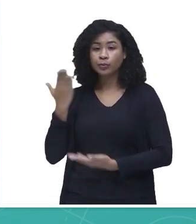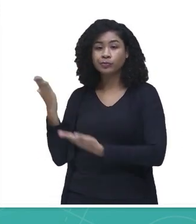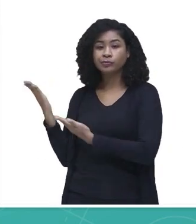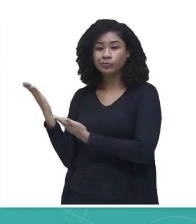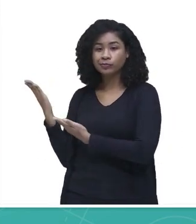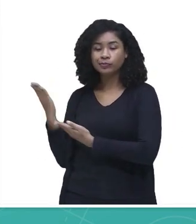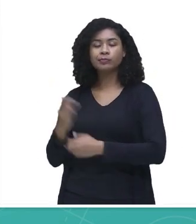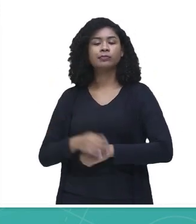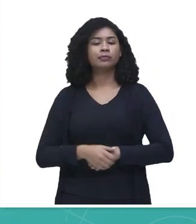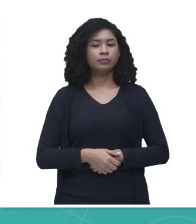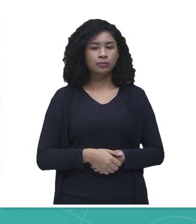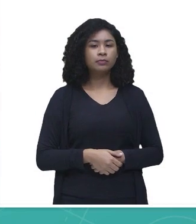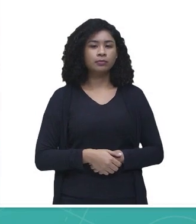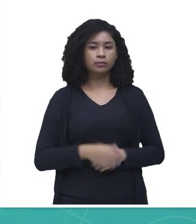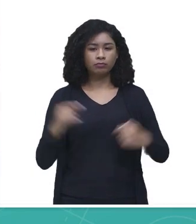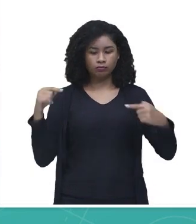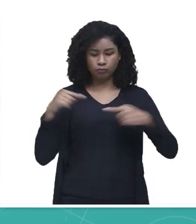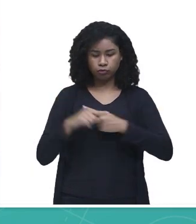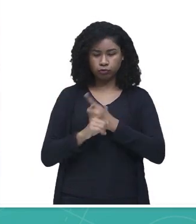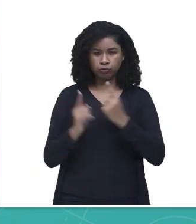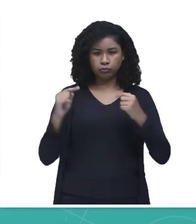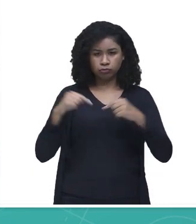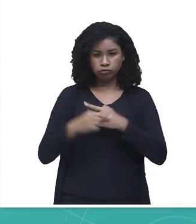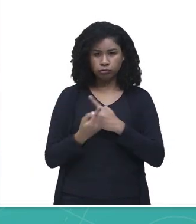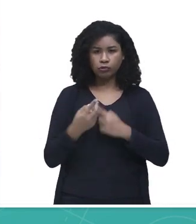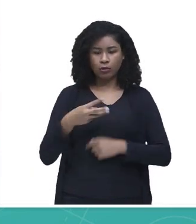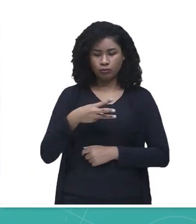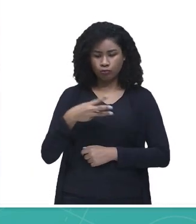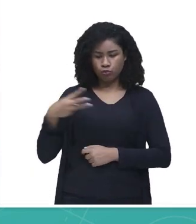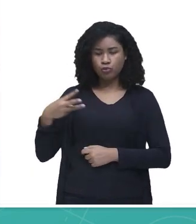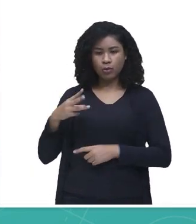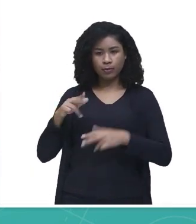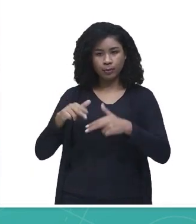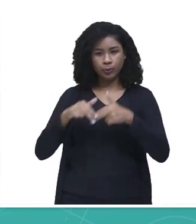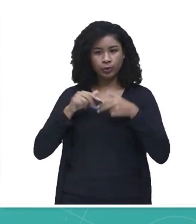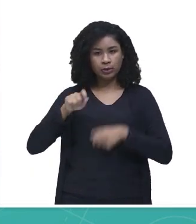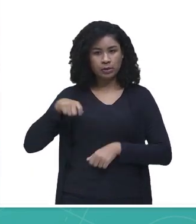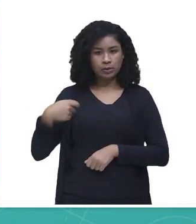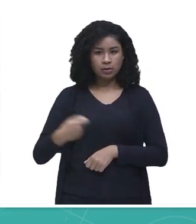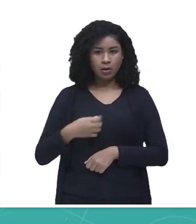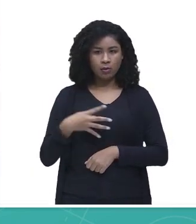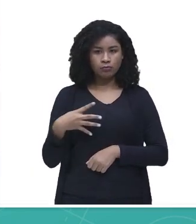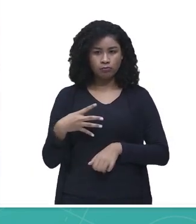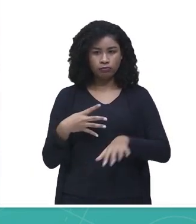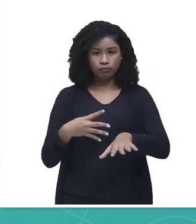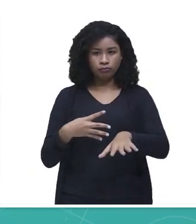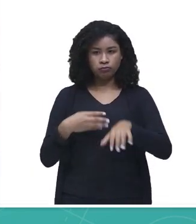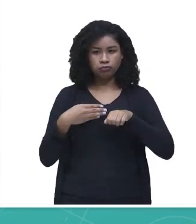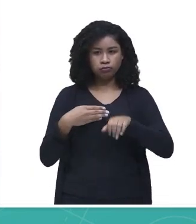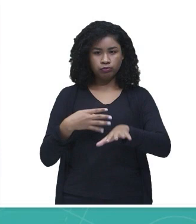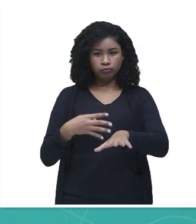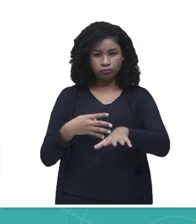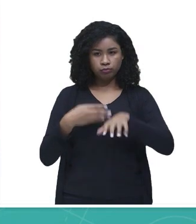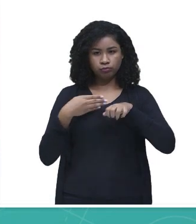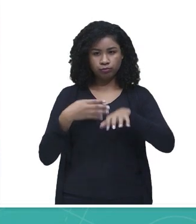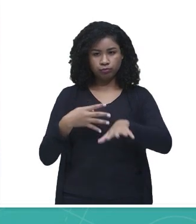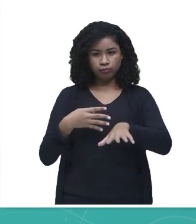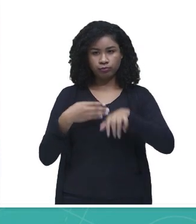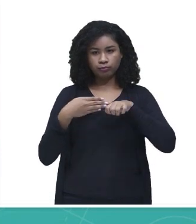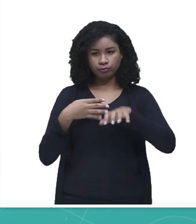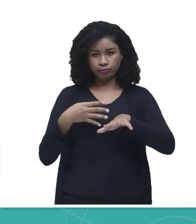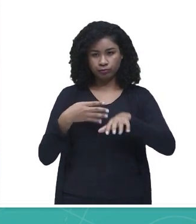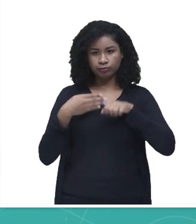vasos sanguíneos, os filamentos. Então, essa é a estrutura aqui de respiração dos peixes, né, dos